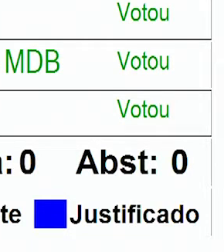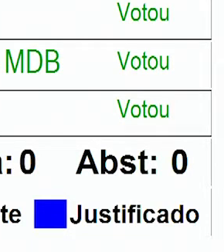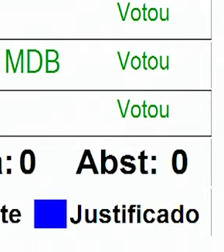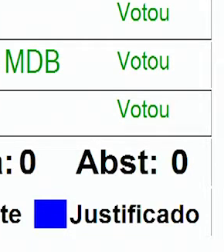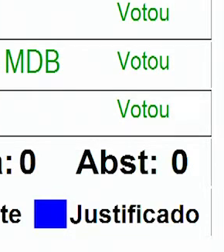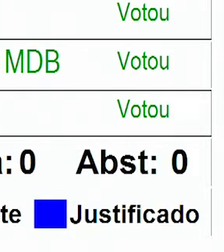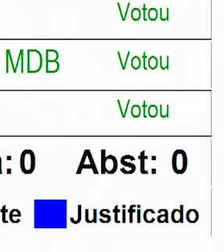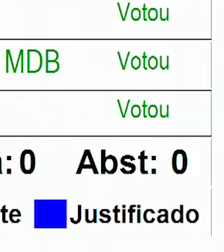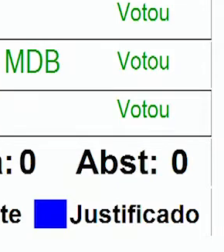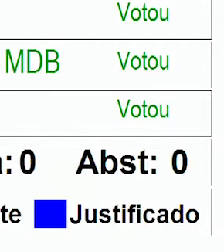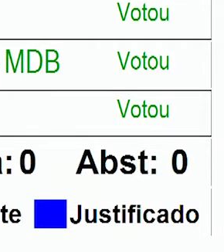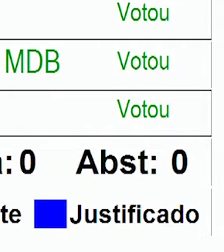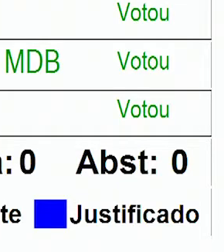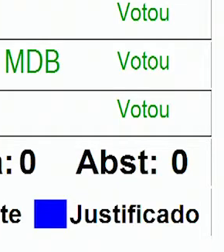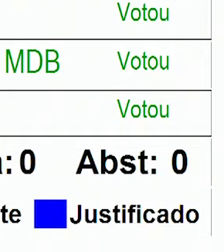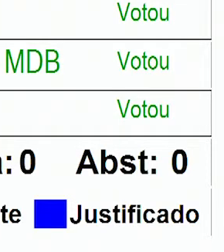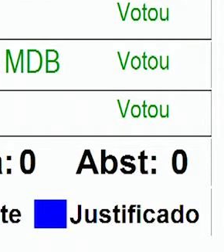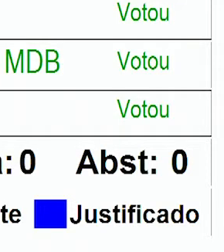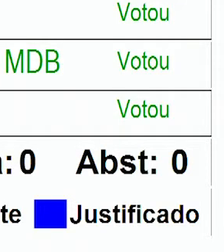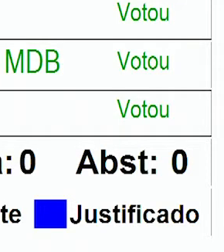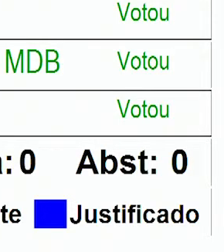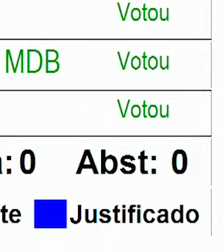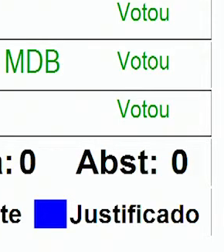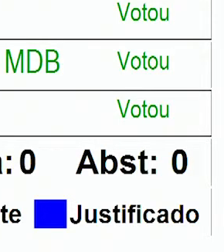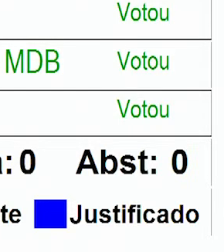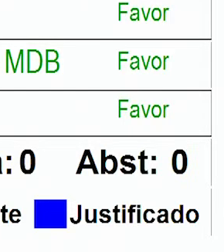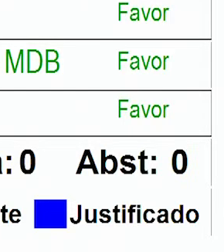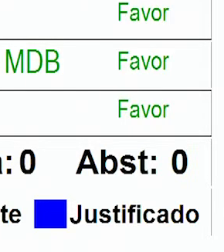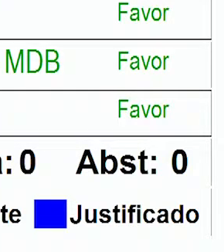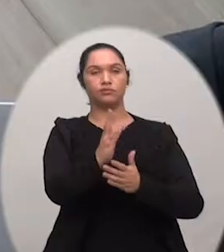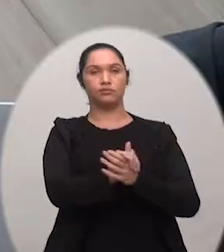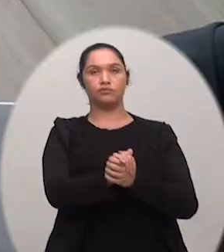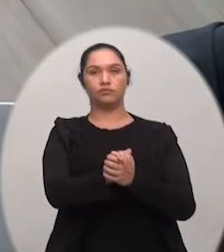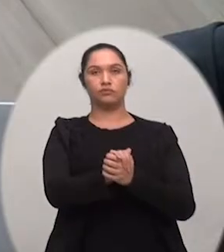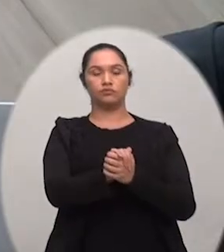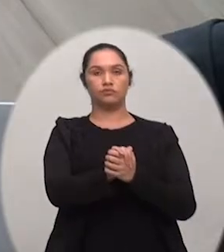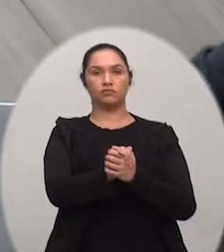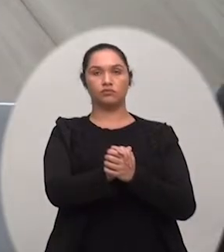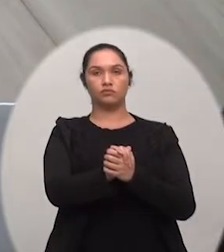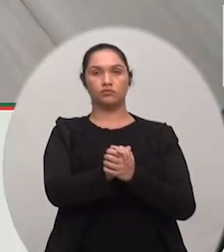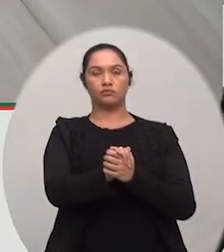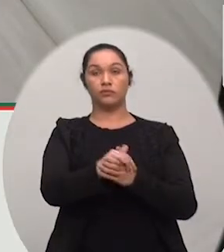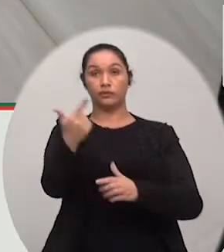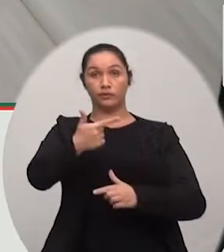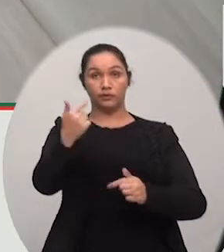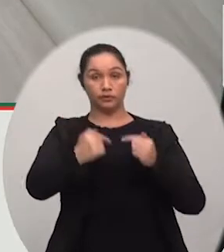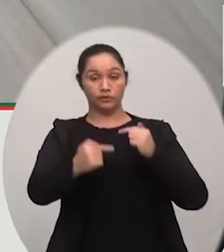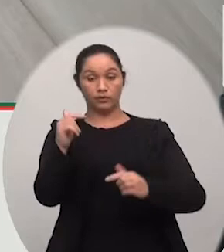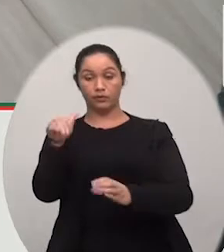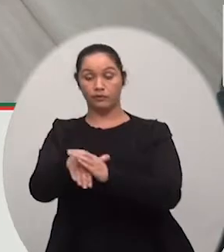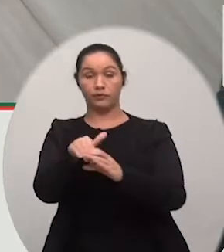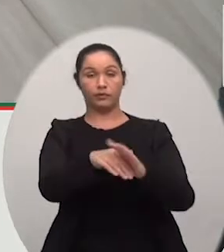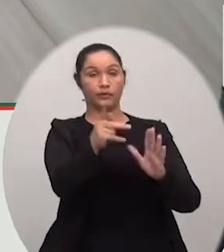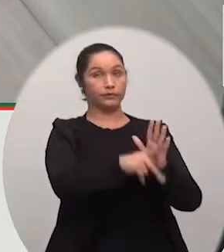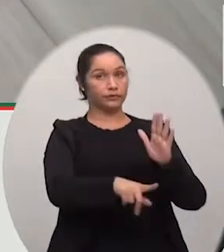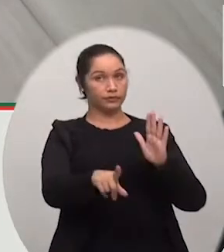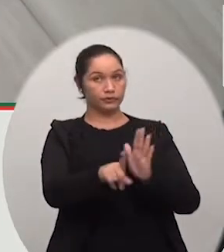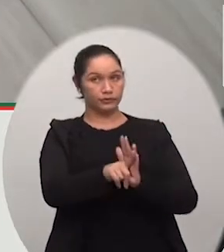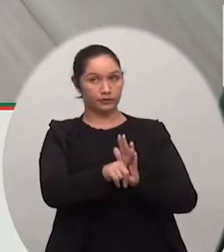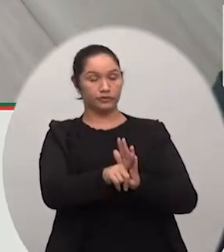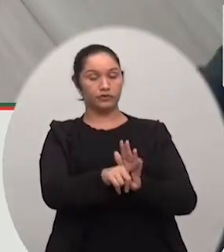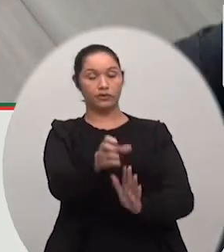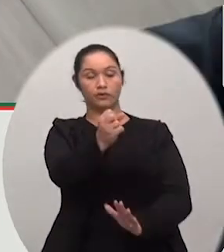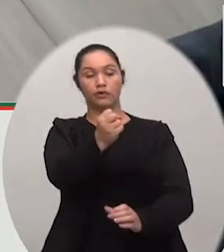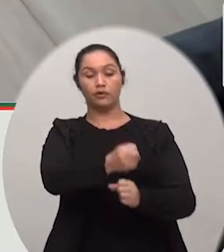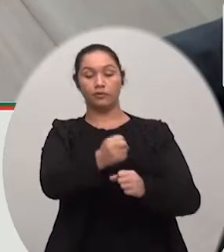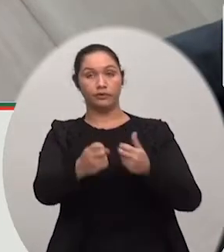Votação encerrada, o projeto foi aprovado por unanimidade. Em segunda discussão e votação, projeto de lei